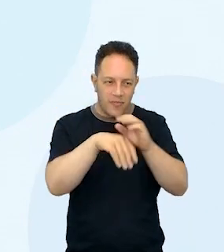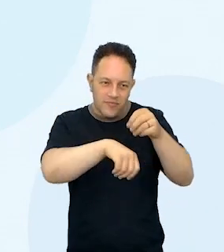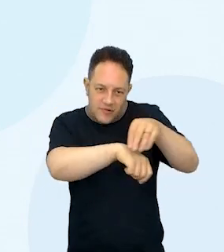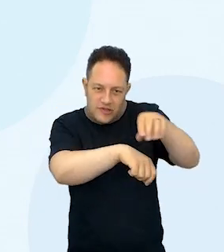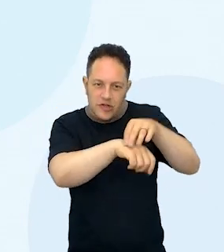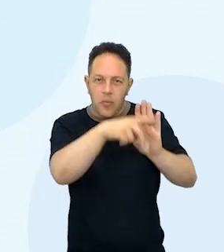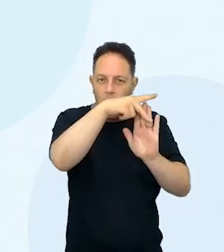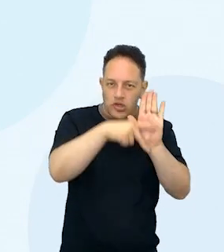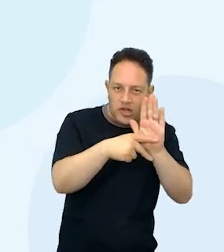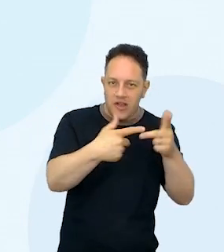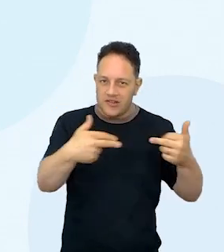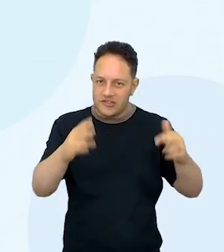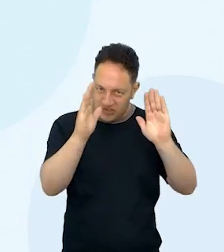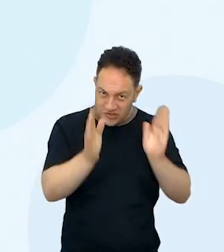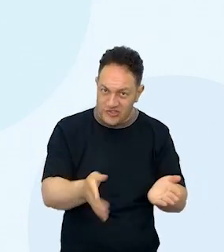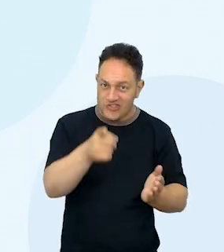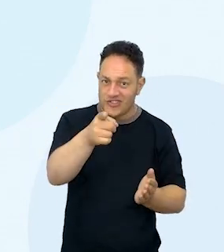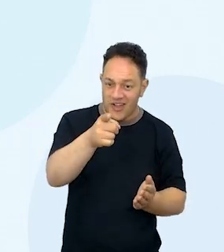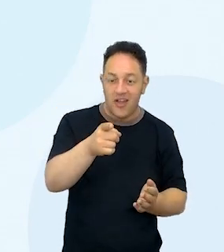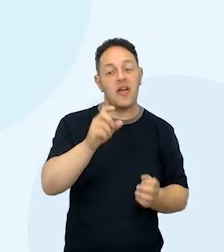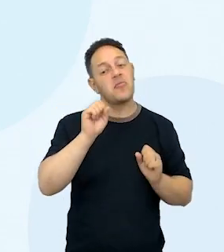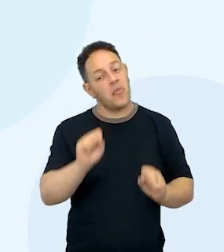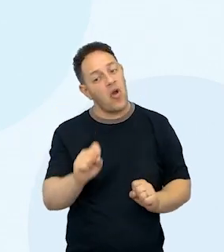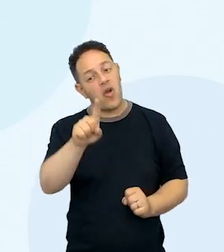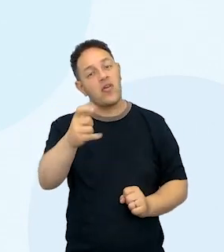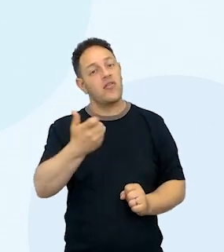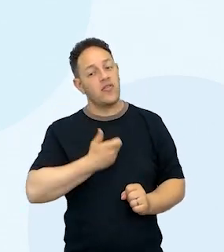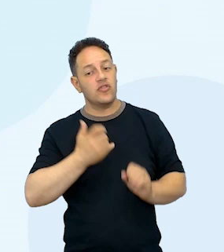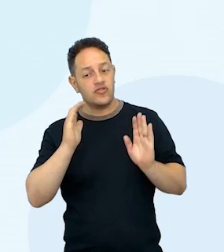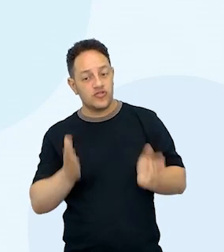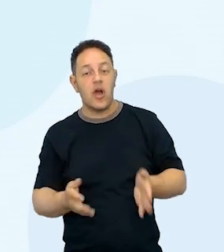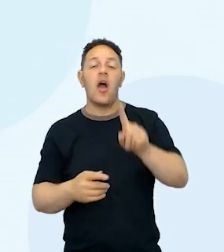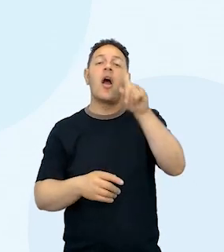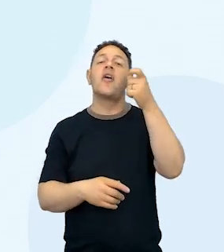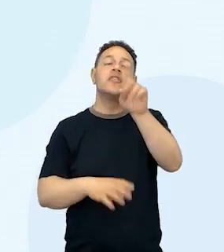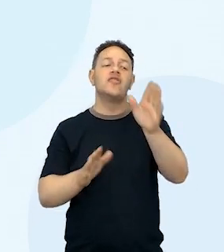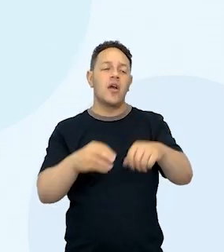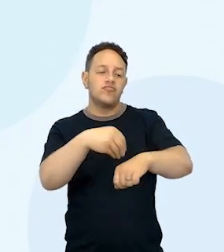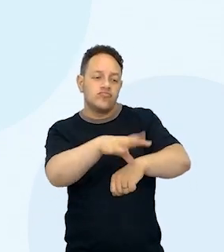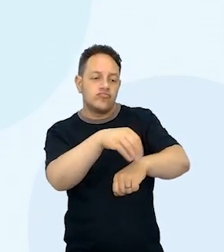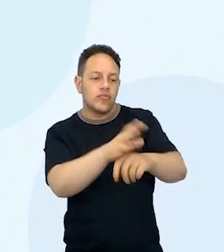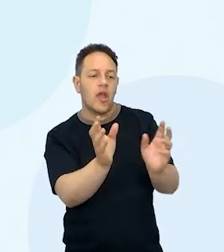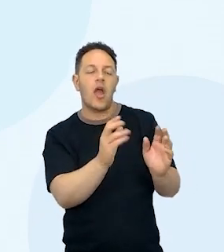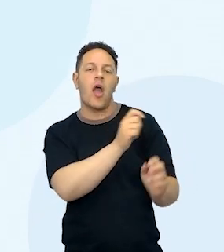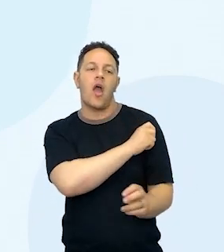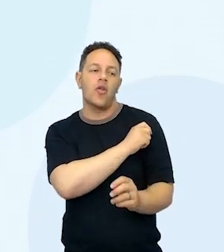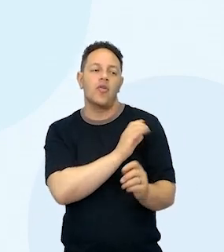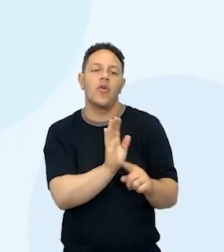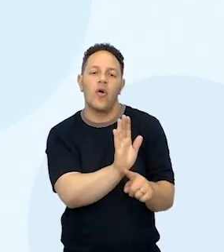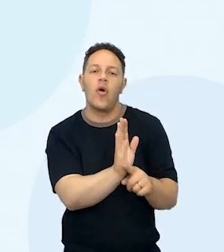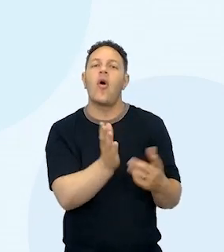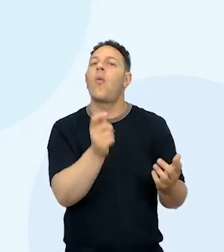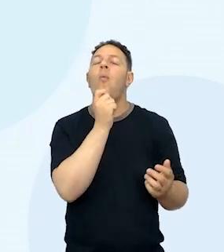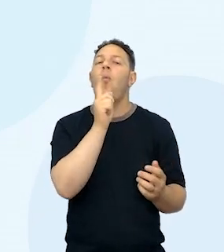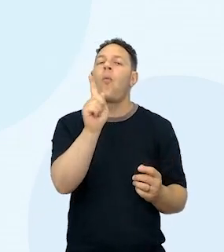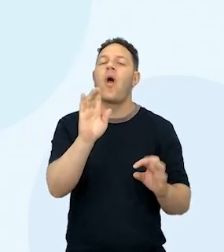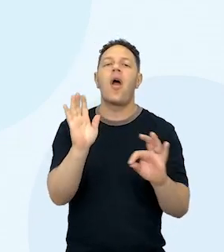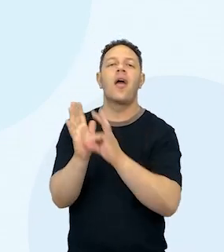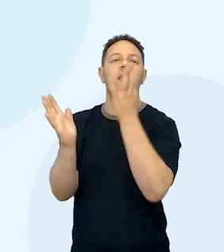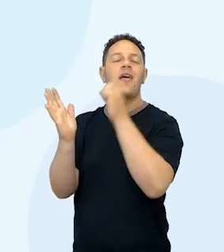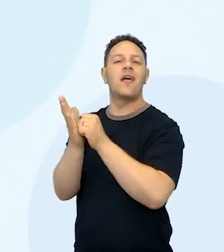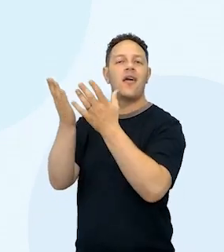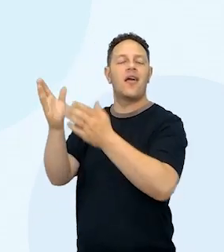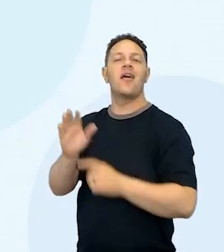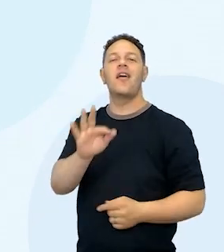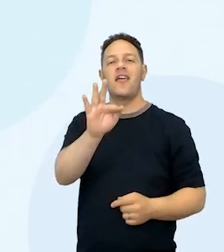gente, talvez você já tenha fomentado, já tenha orientado o projeto de pré-iniciação científica e não se inscreveu na FECESP, talvez por